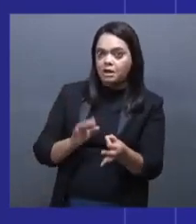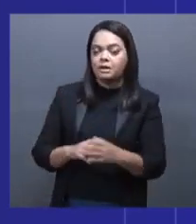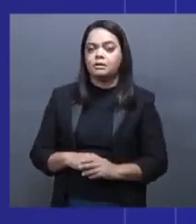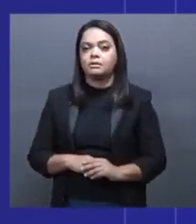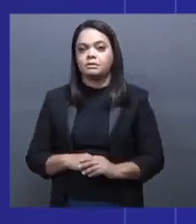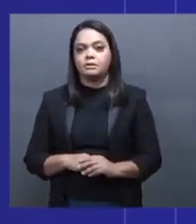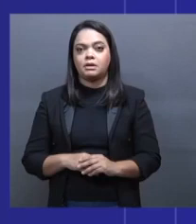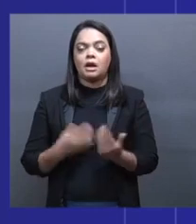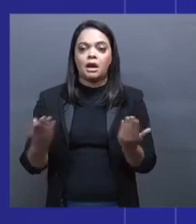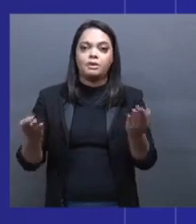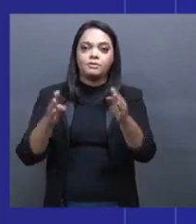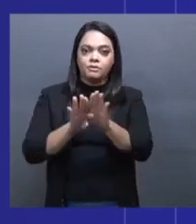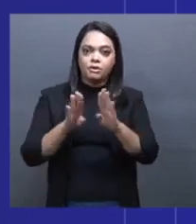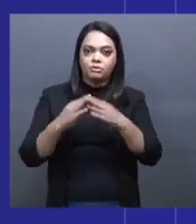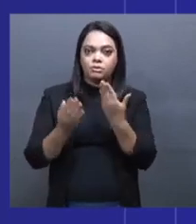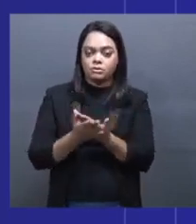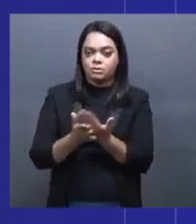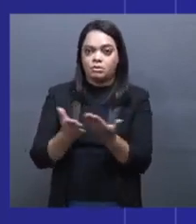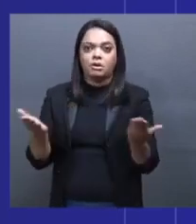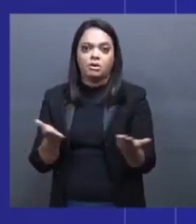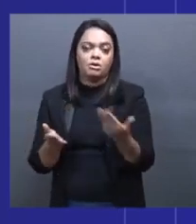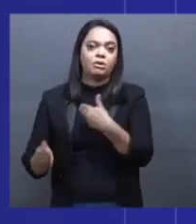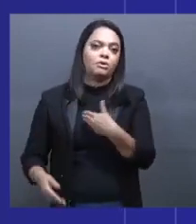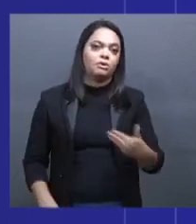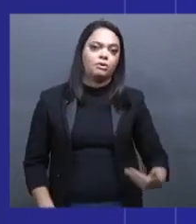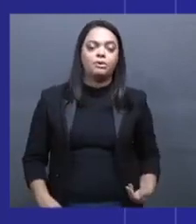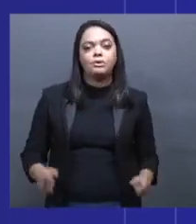as escolas, o governo agora